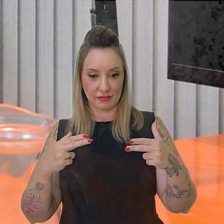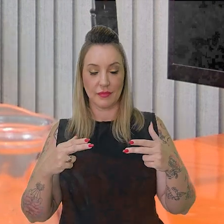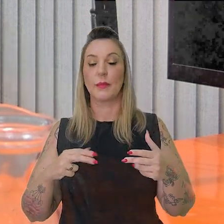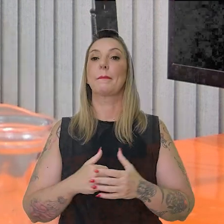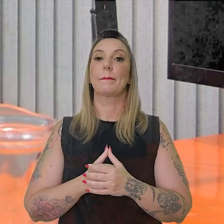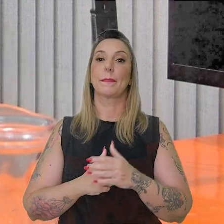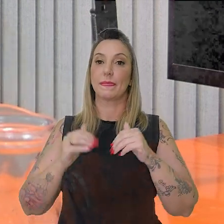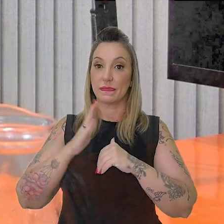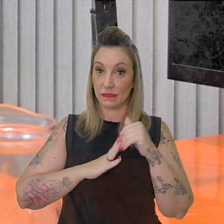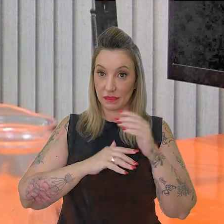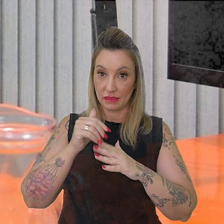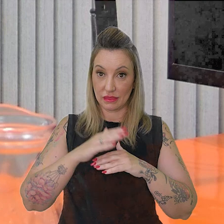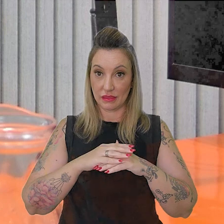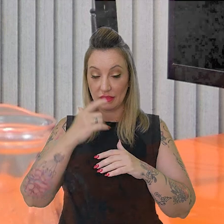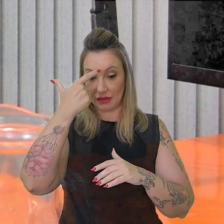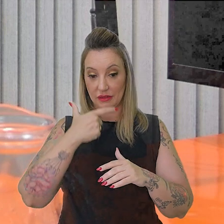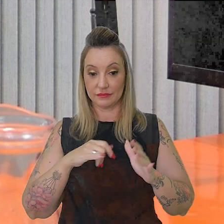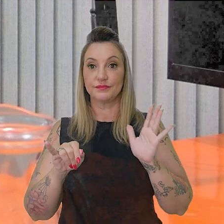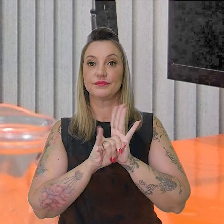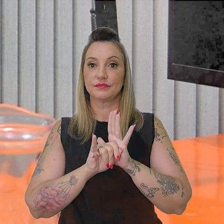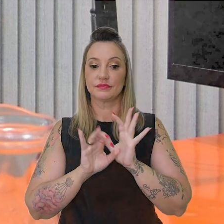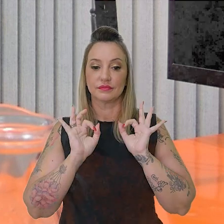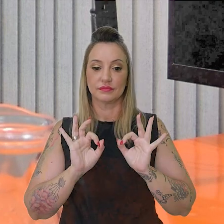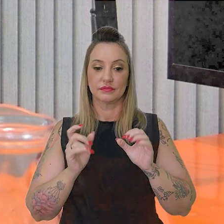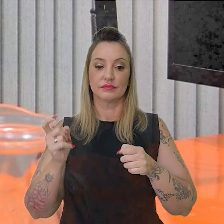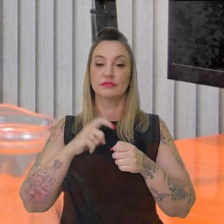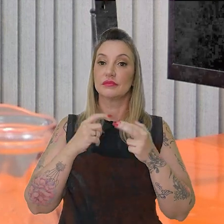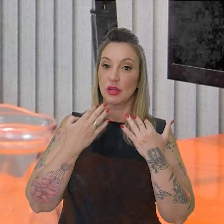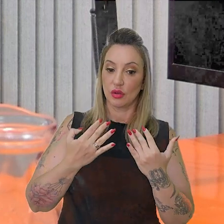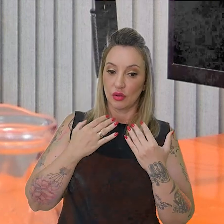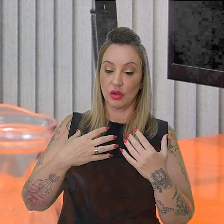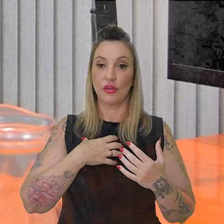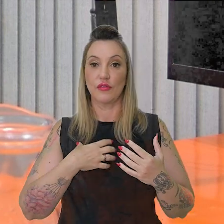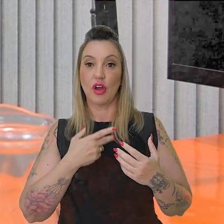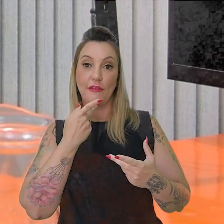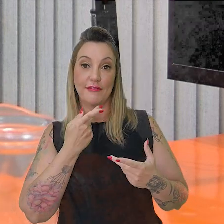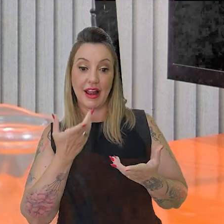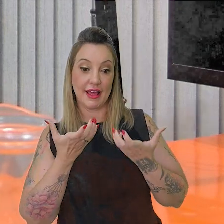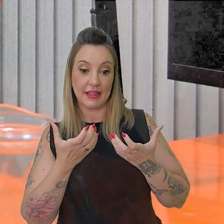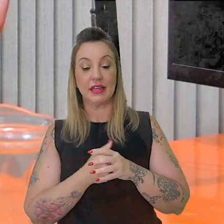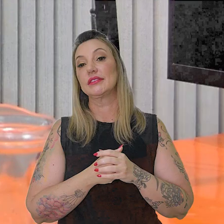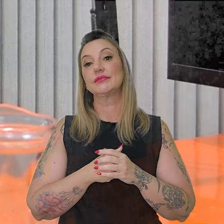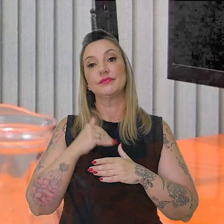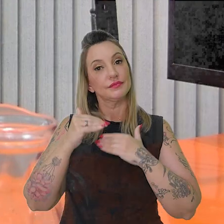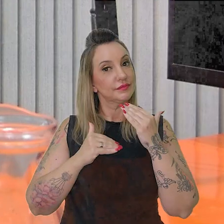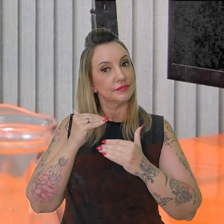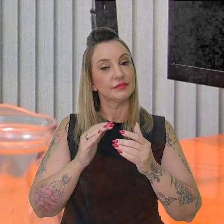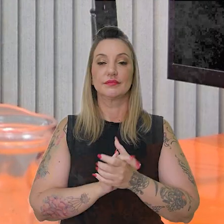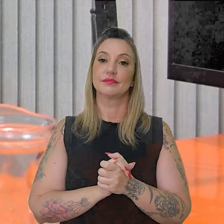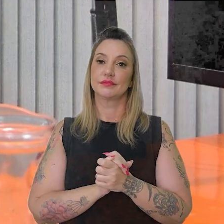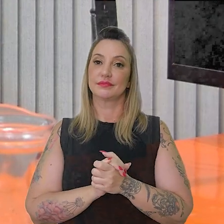a Angélica fui construindo minha identidade visual de fato dentro da minha paleta de cores a forma como eu quero falar e eu fui